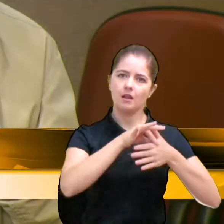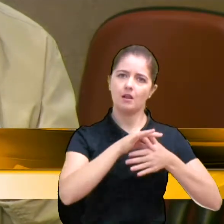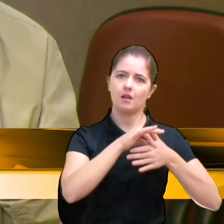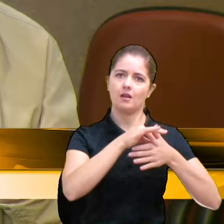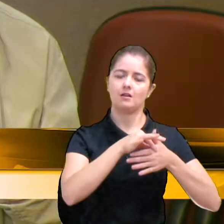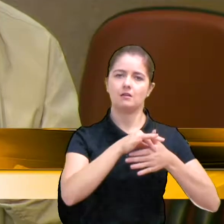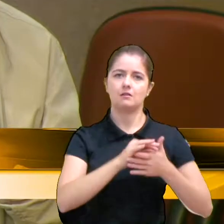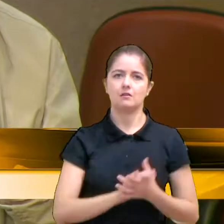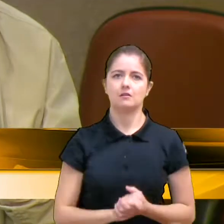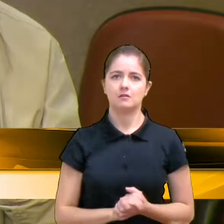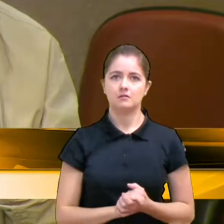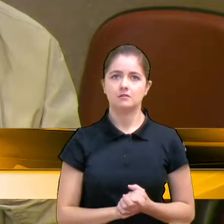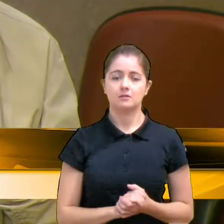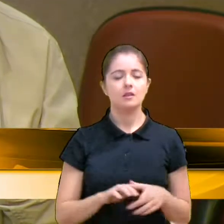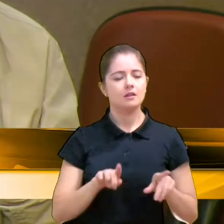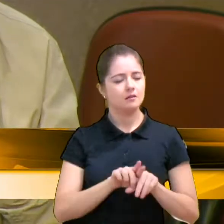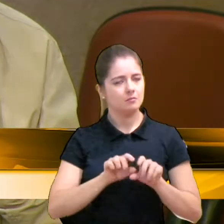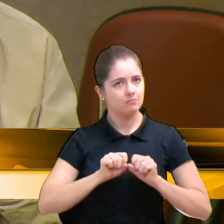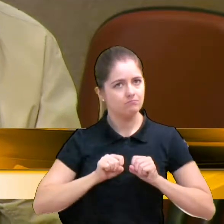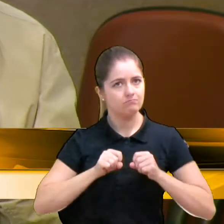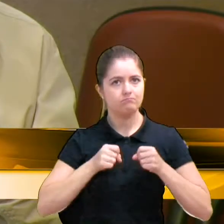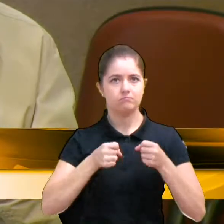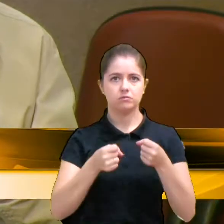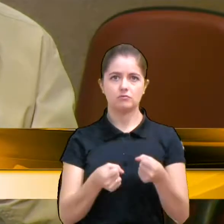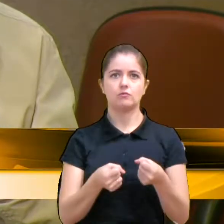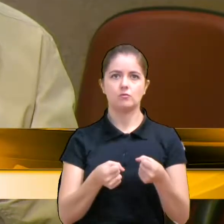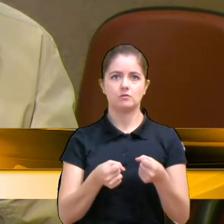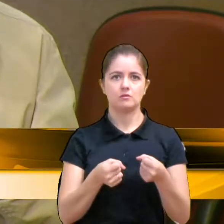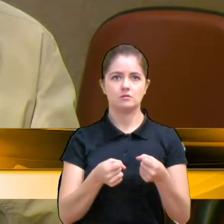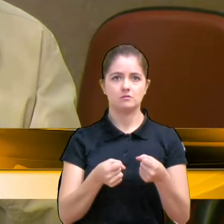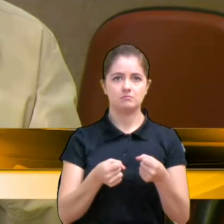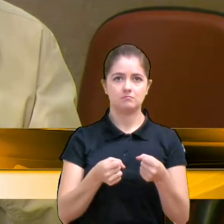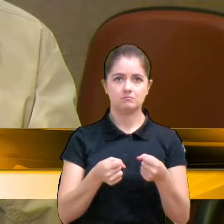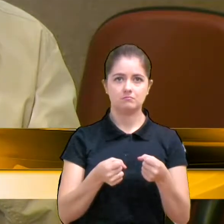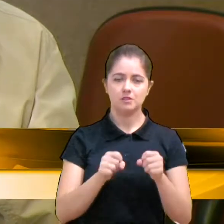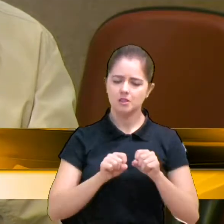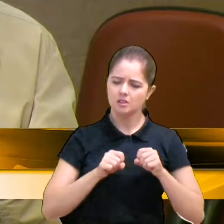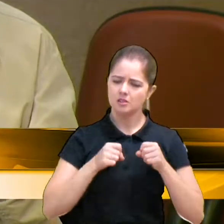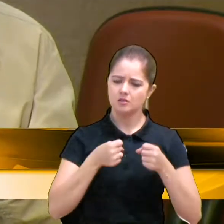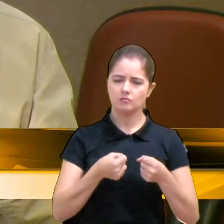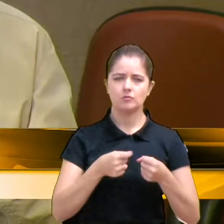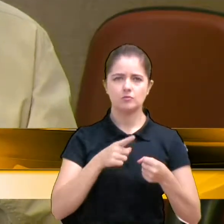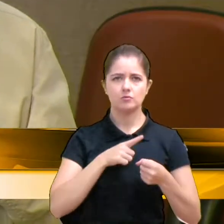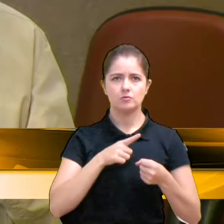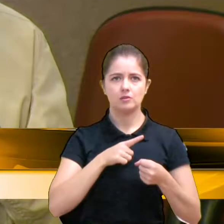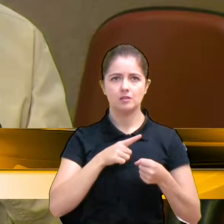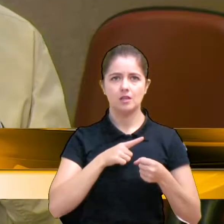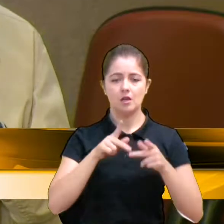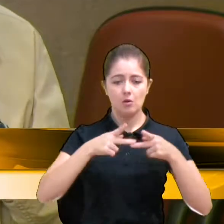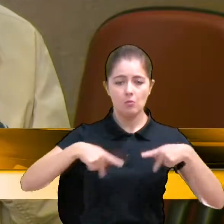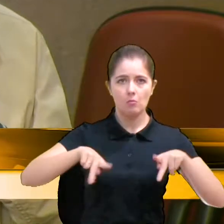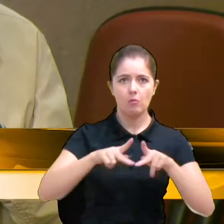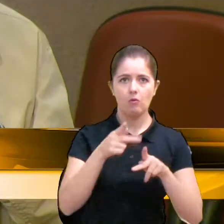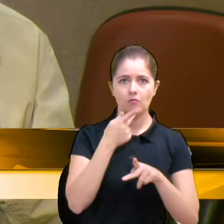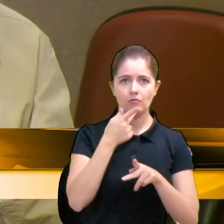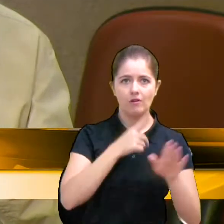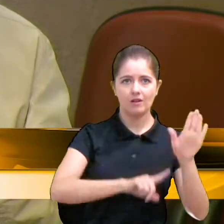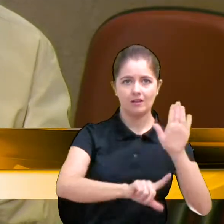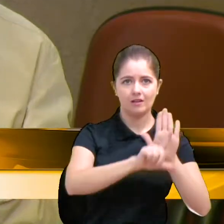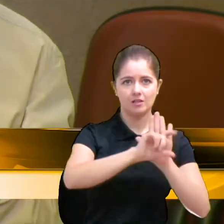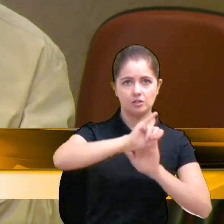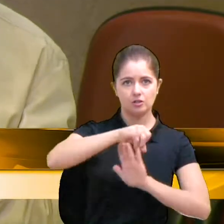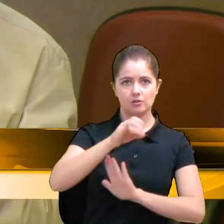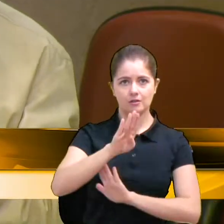vem sendo feito a partir dessa famigeradas portarias aí que o povo apelidou de lei